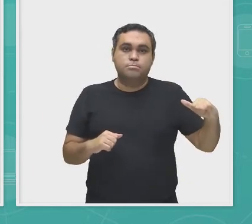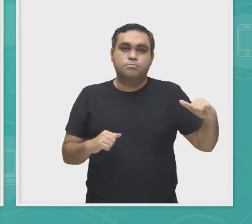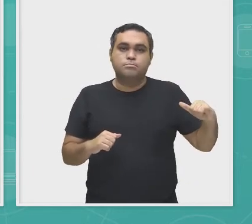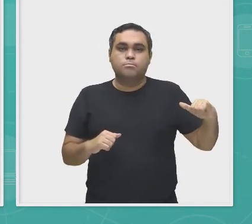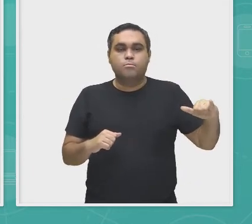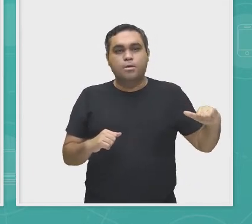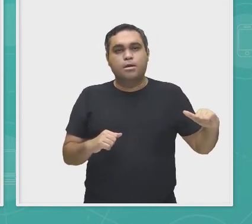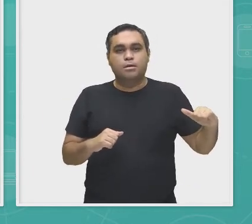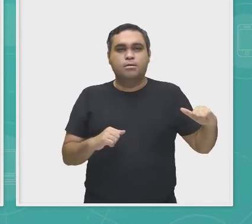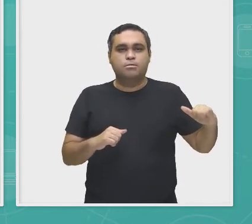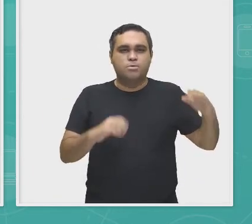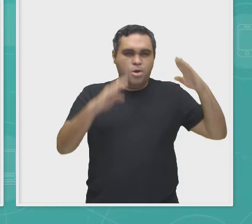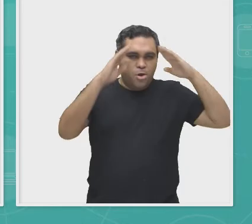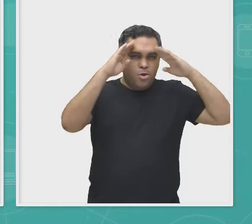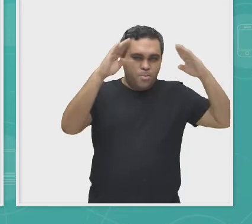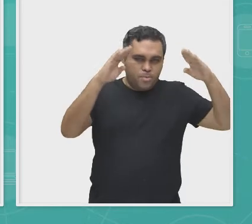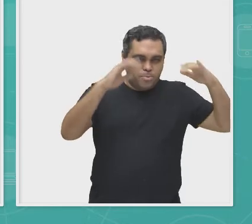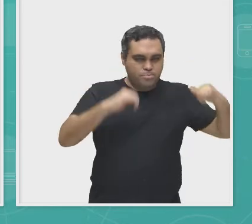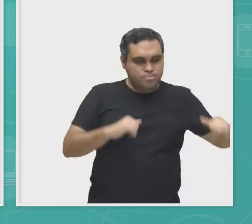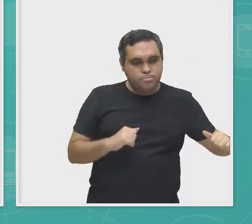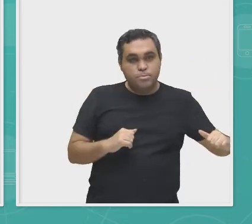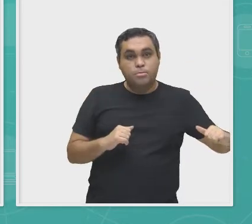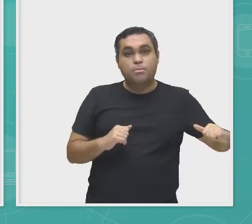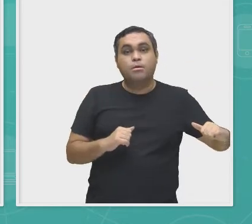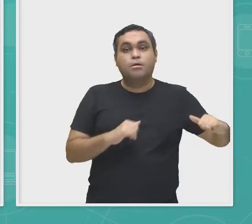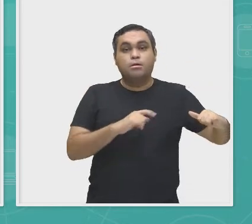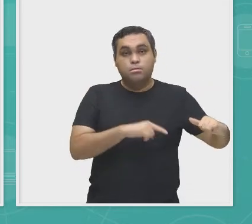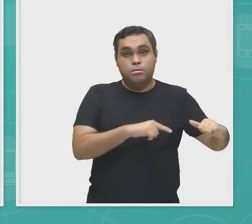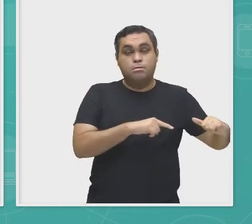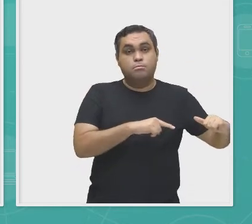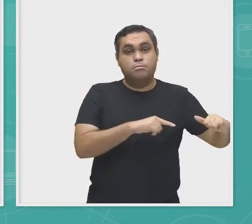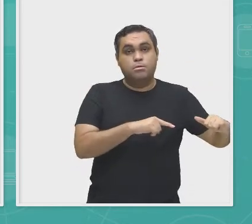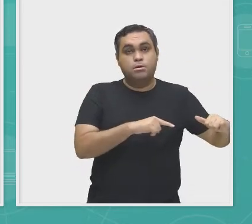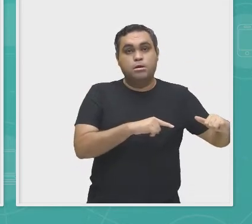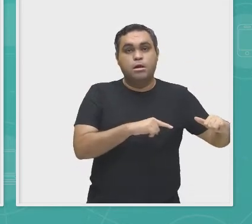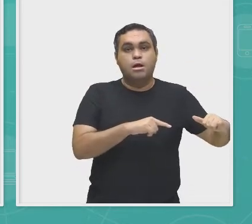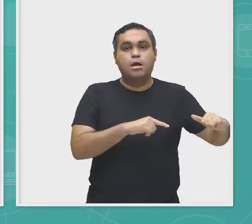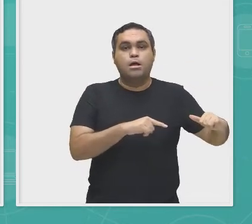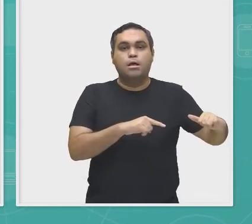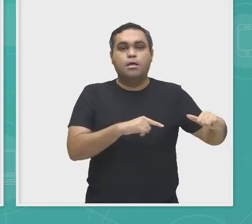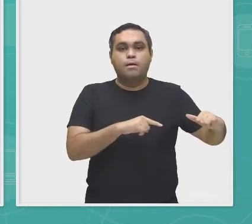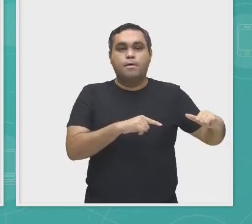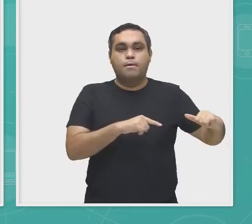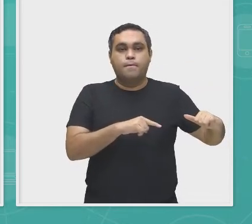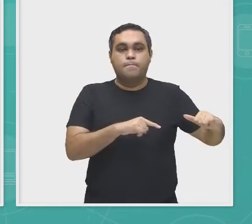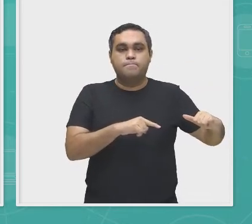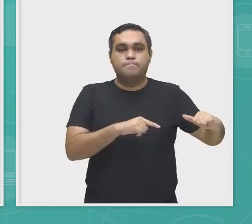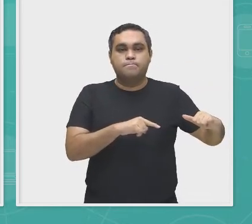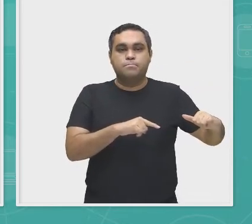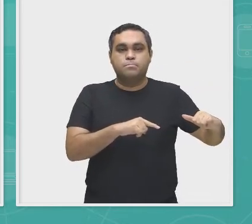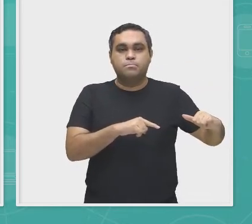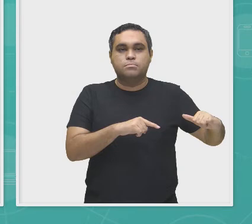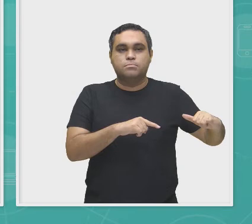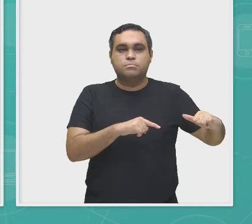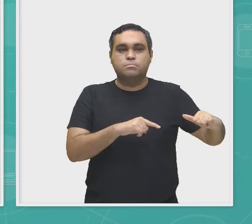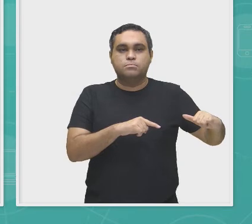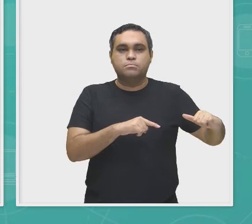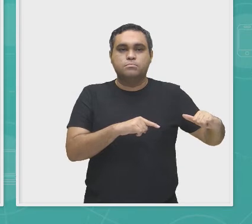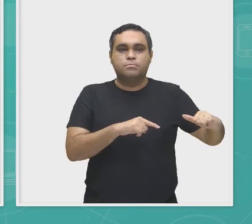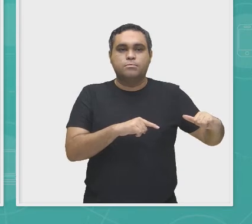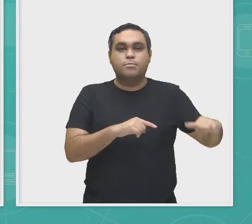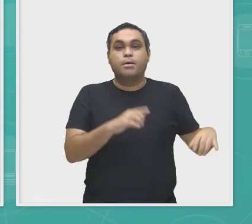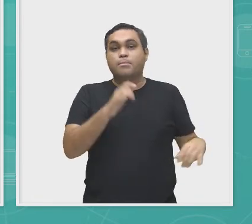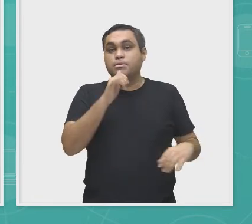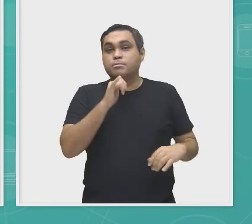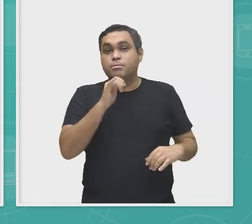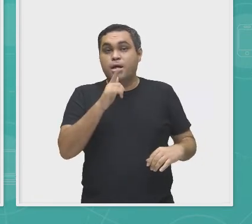decolou aqui, cadê? Um avião tem um limite de crédito de 1.500, cadê? No avião não tem crédito não.